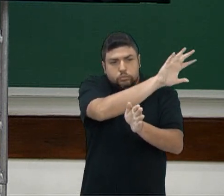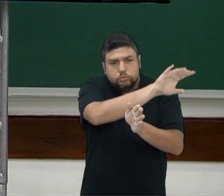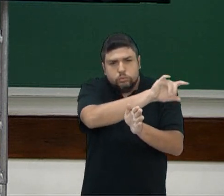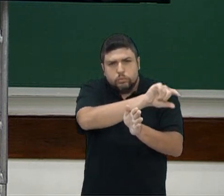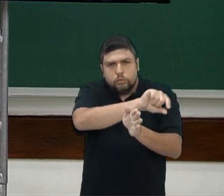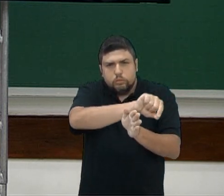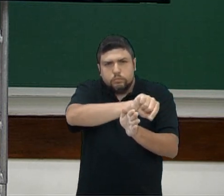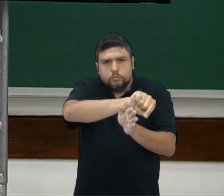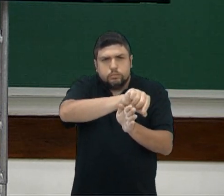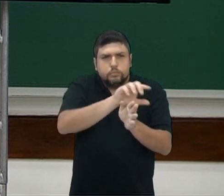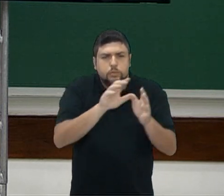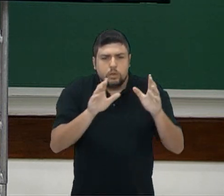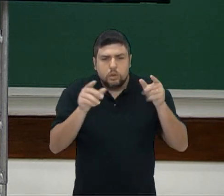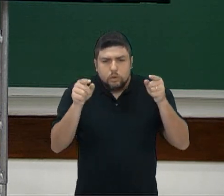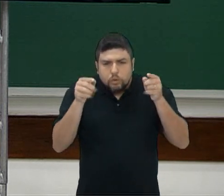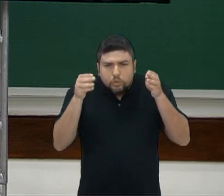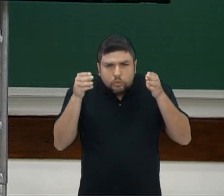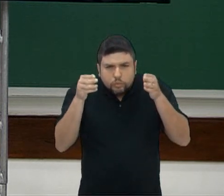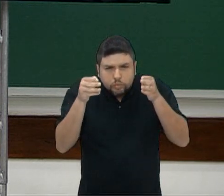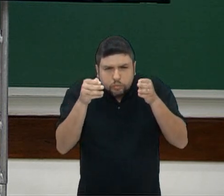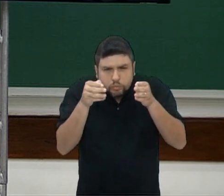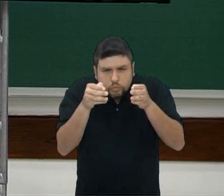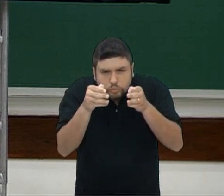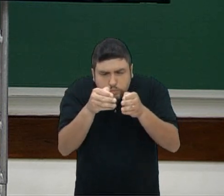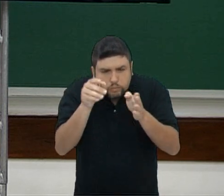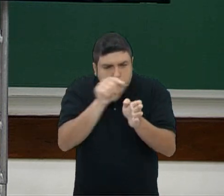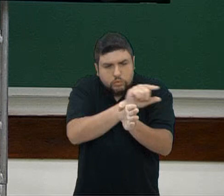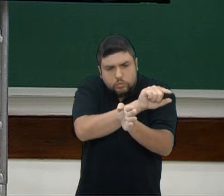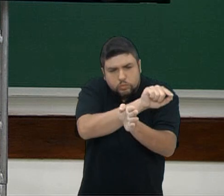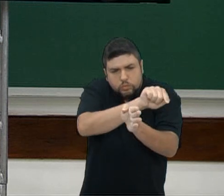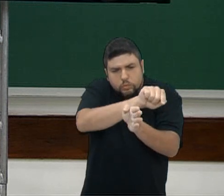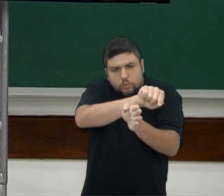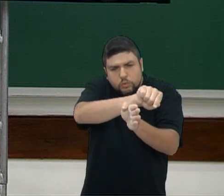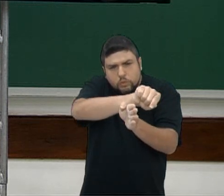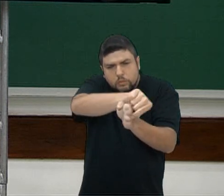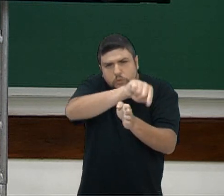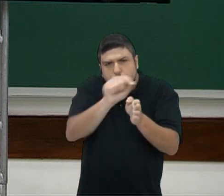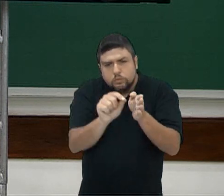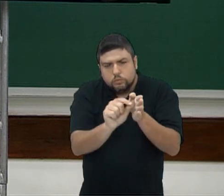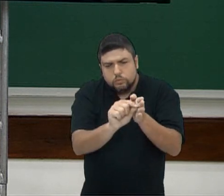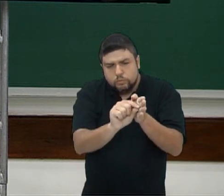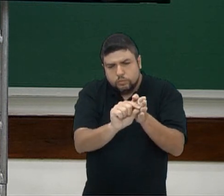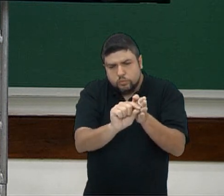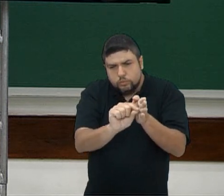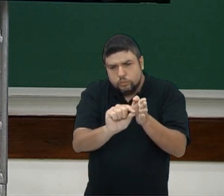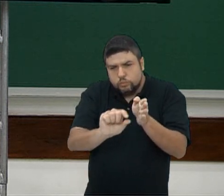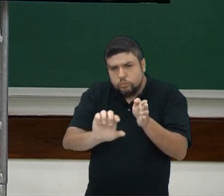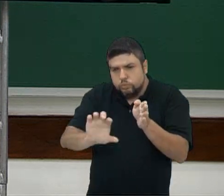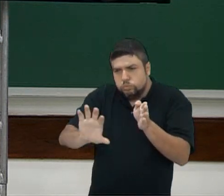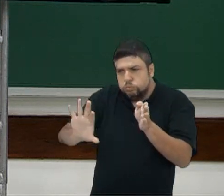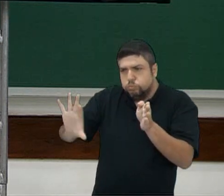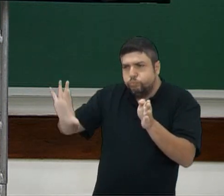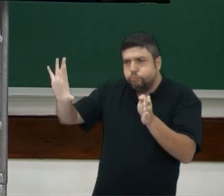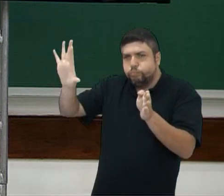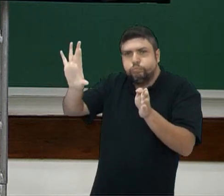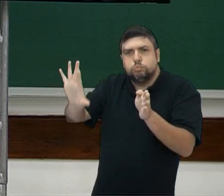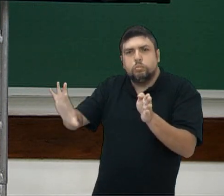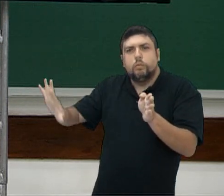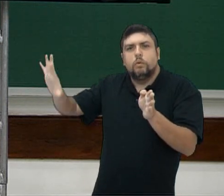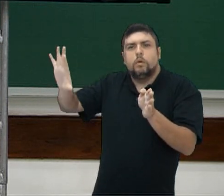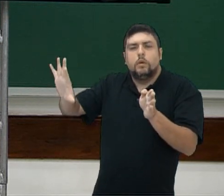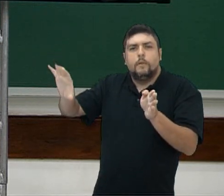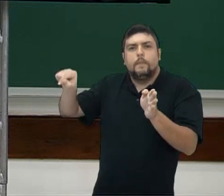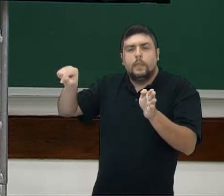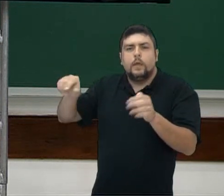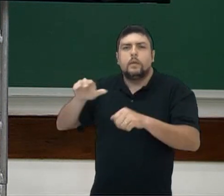feixe luminoso e, por intermédio desse contexto, você consegue ter uma imagem mais focada, com uma maior nitidez. Esse é o